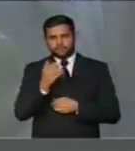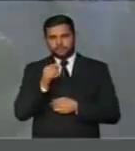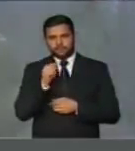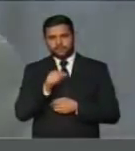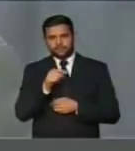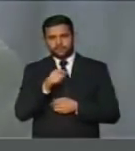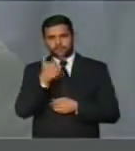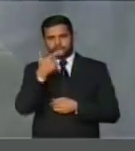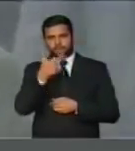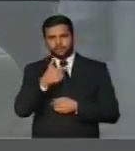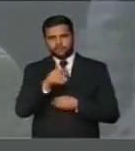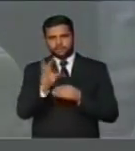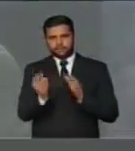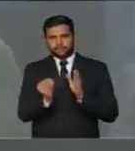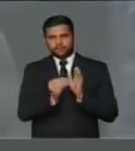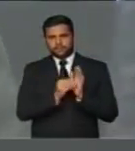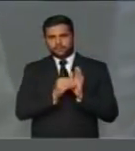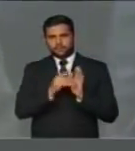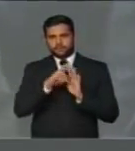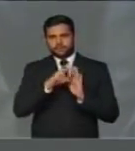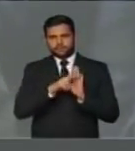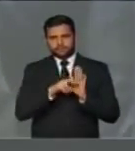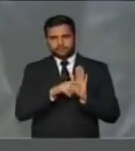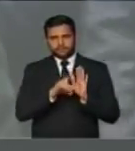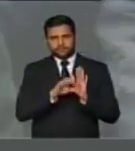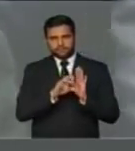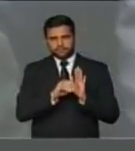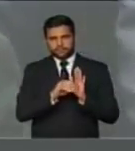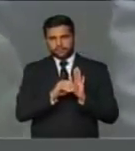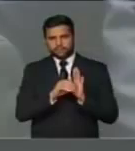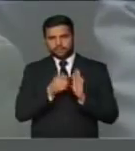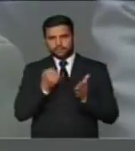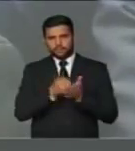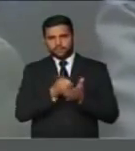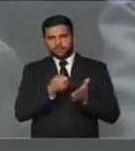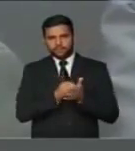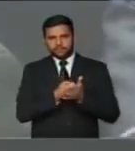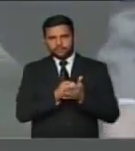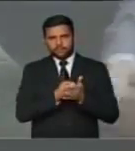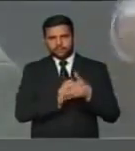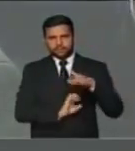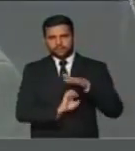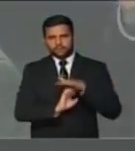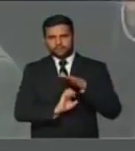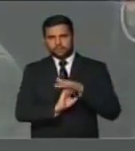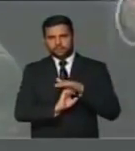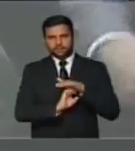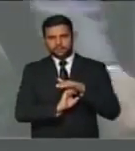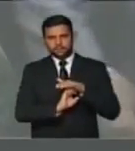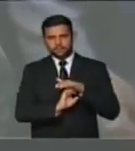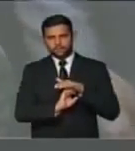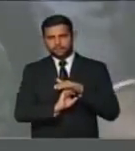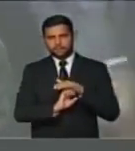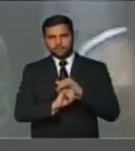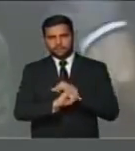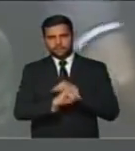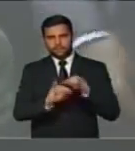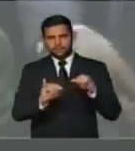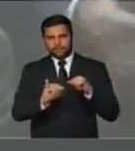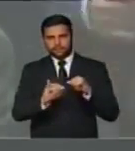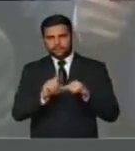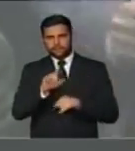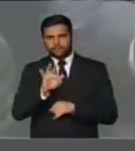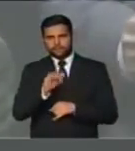ele reinseriu os dispositivos que obrigam as empresas a declararem